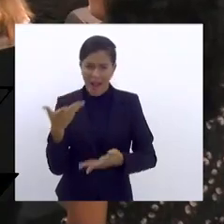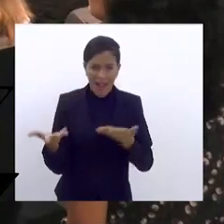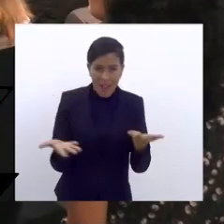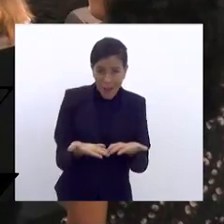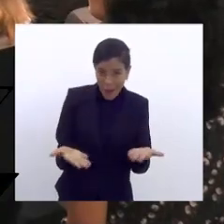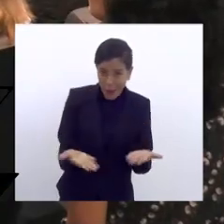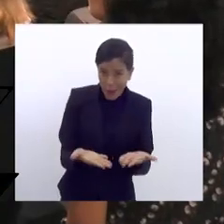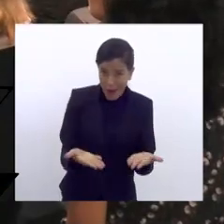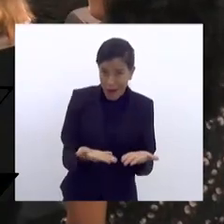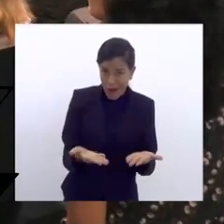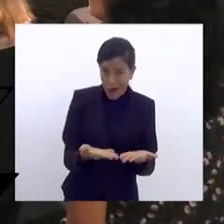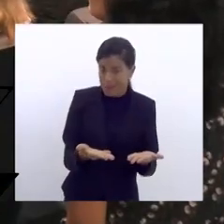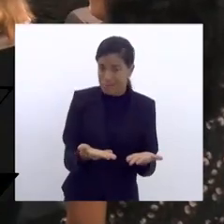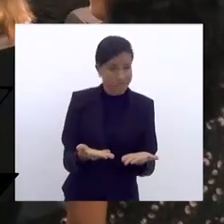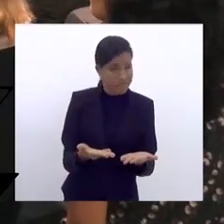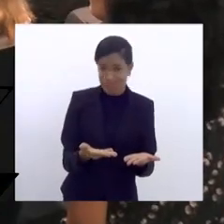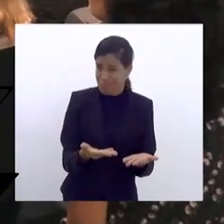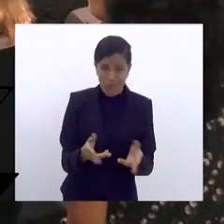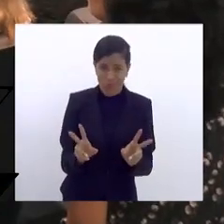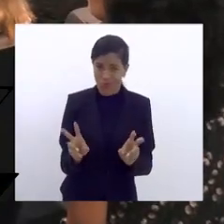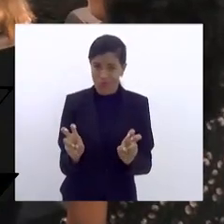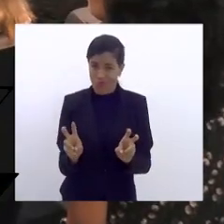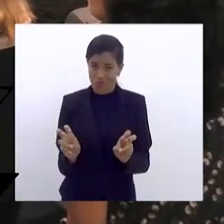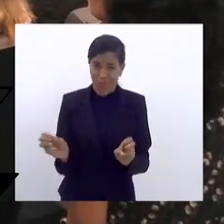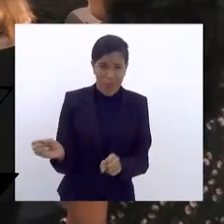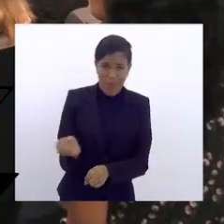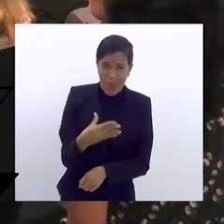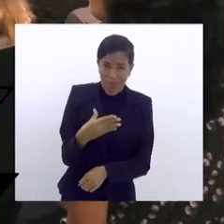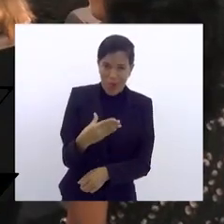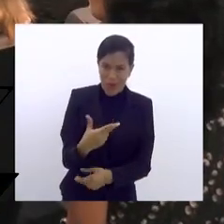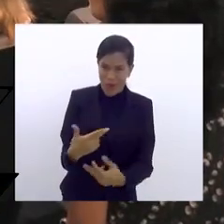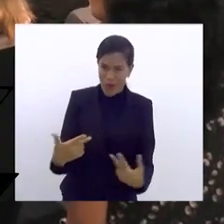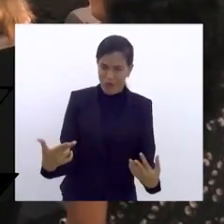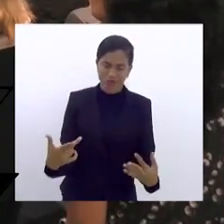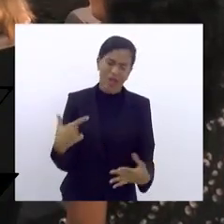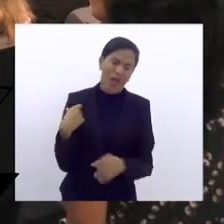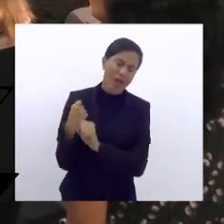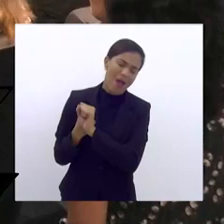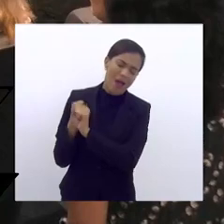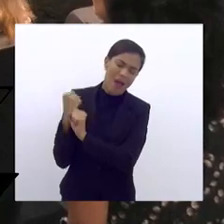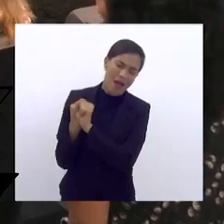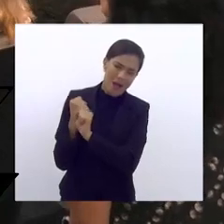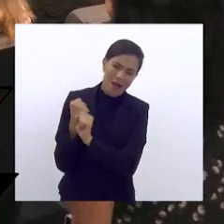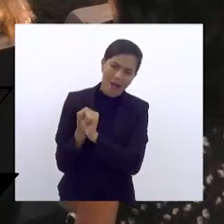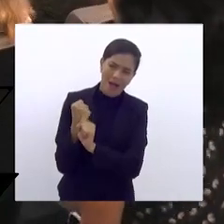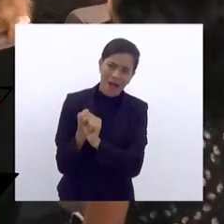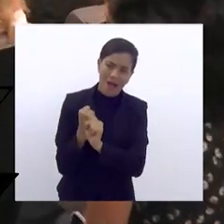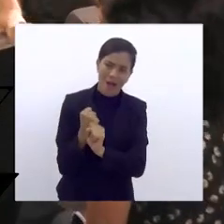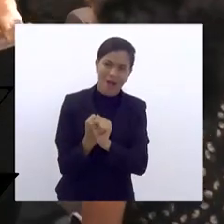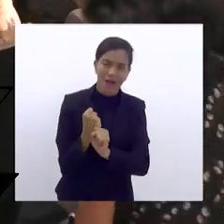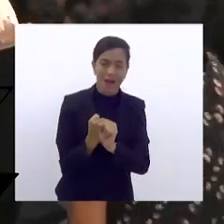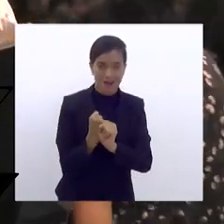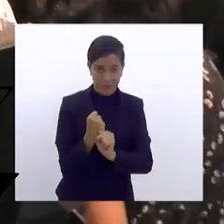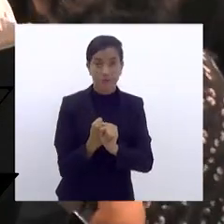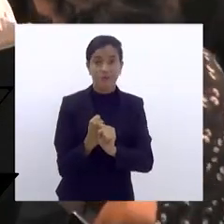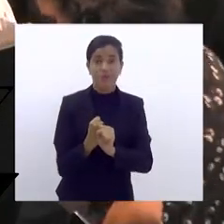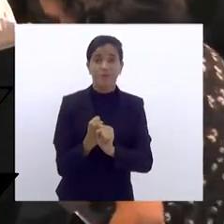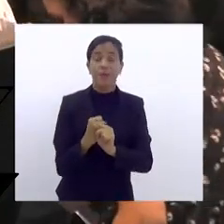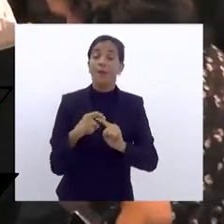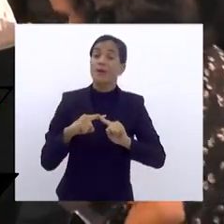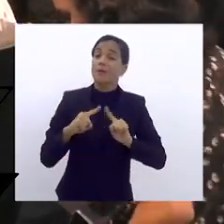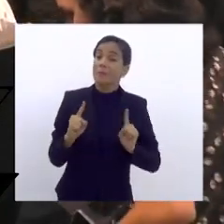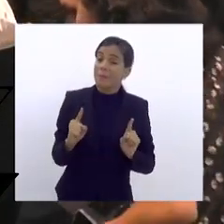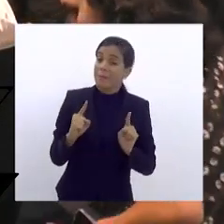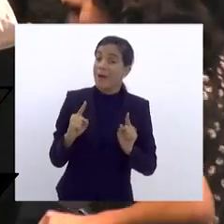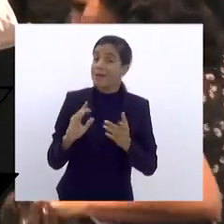não é um tema atual se prolonga por muito tempo entretanto tiveram algumas